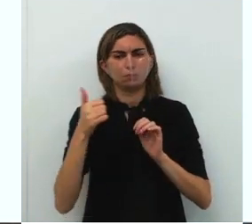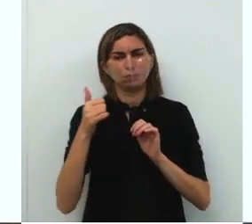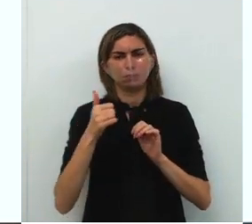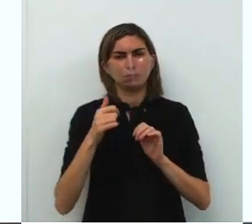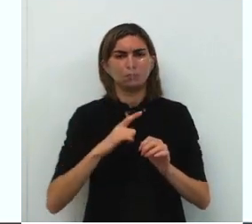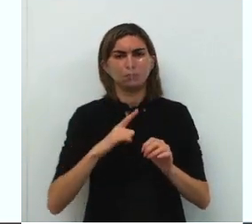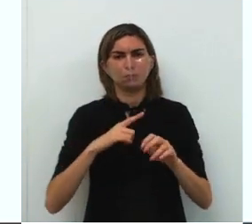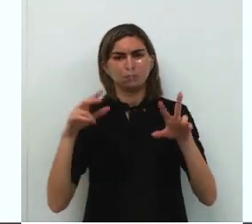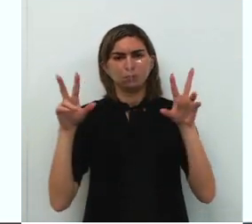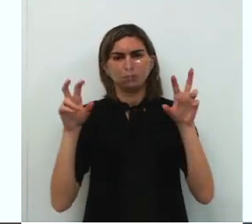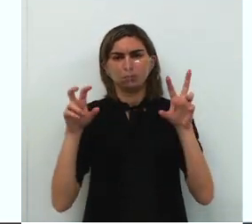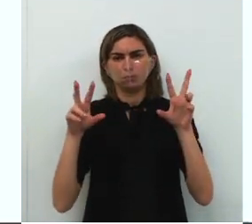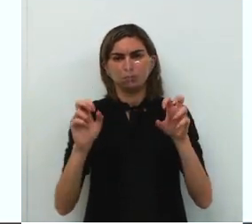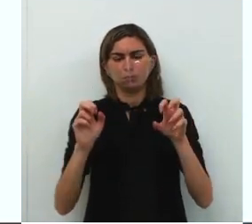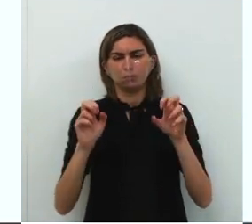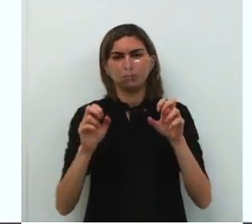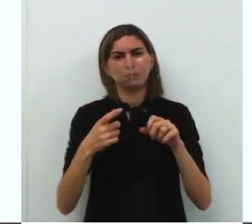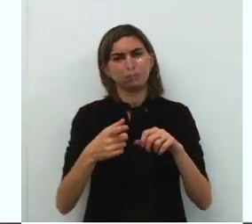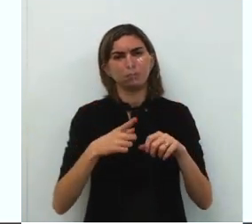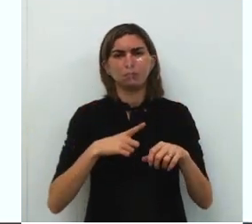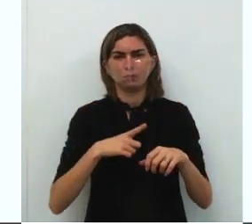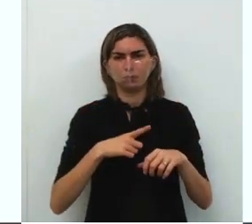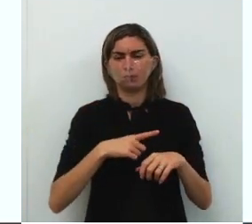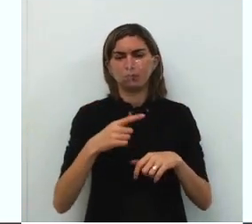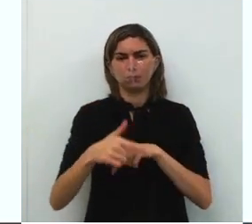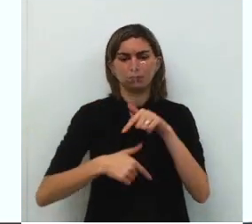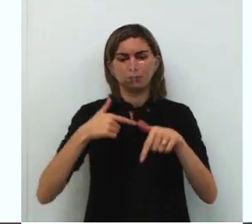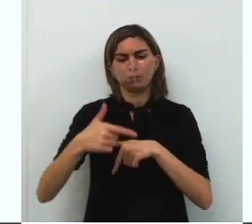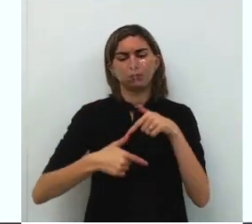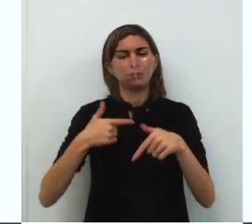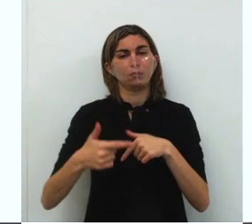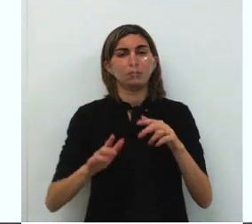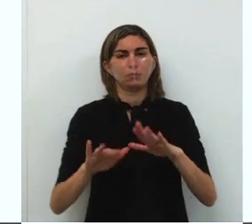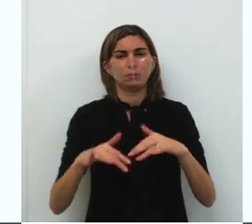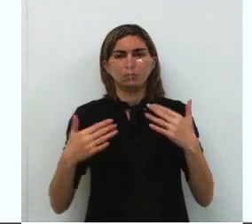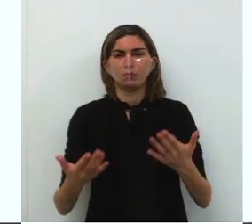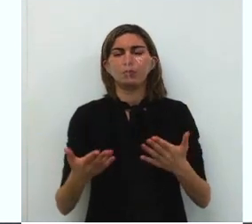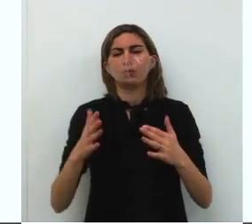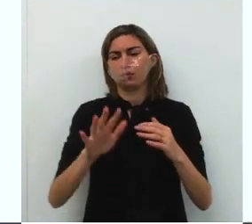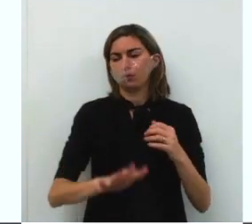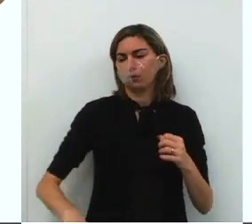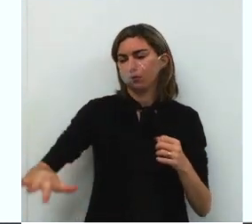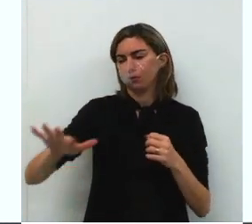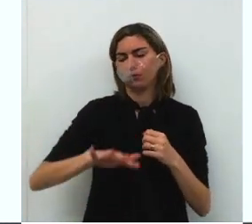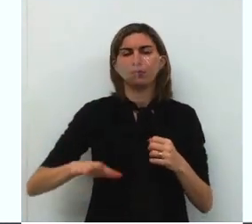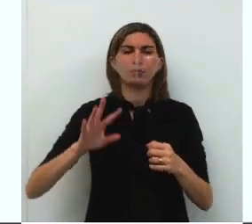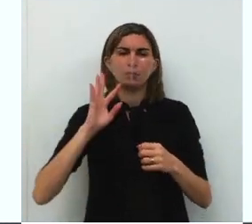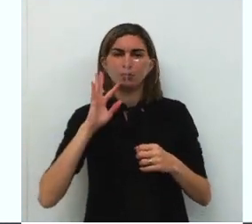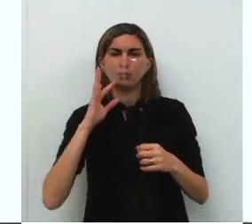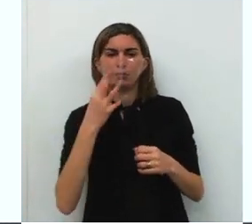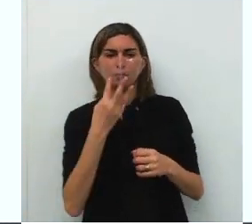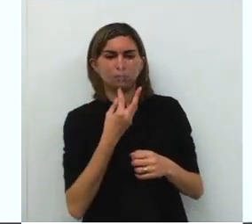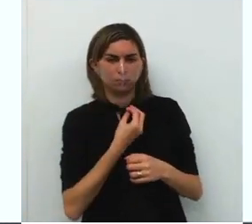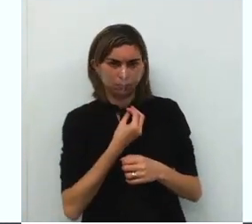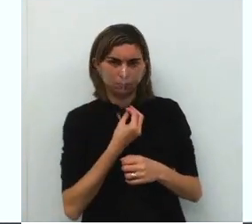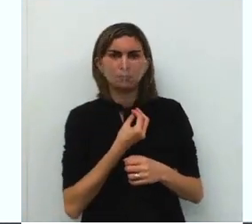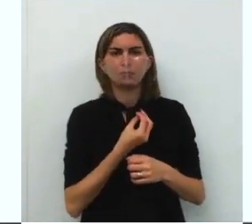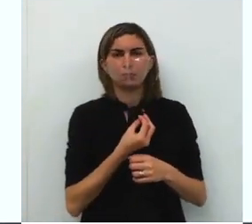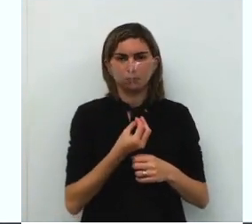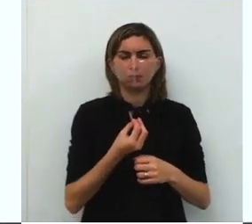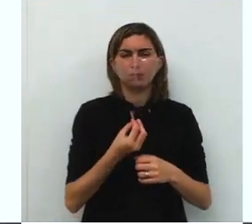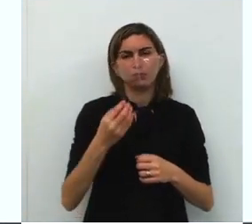Primeiro você vai ter que ter um tema. Qual é esse tema que você vai trabalhar? Então, qual é a área do